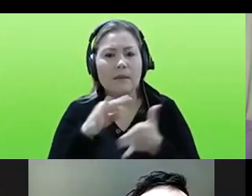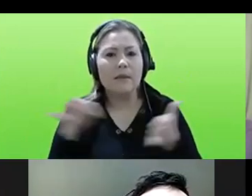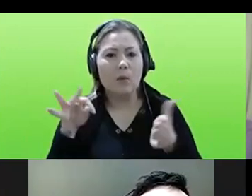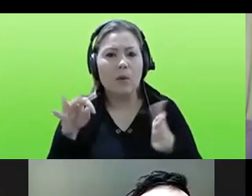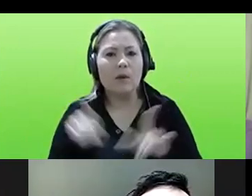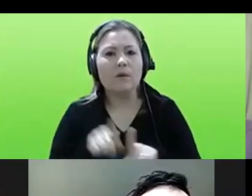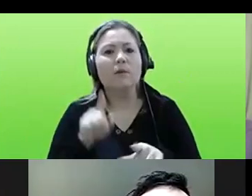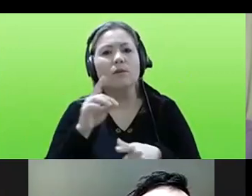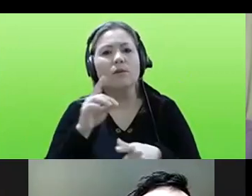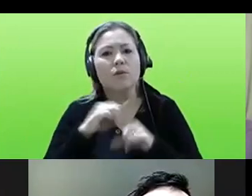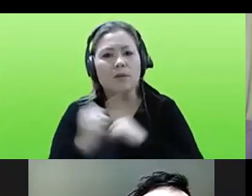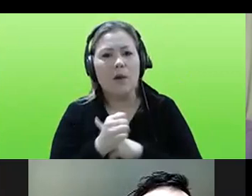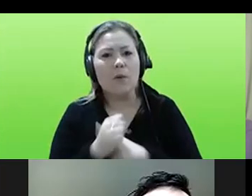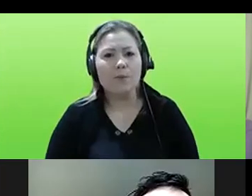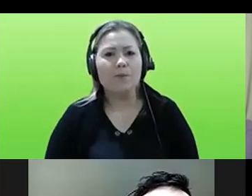social.